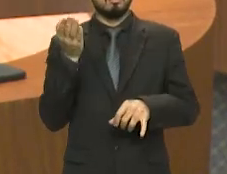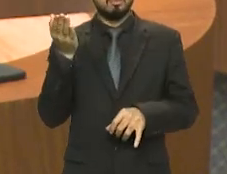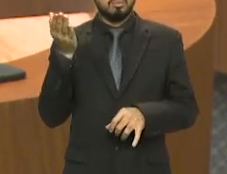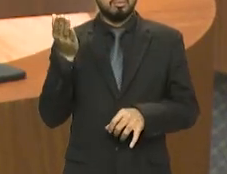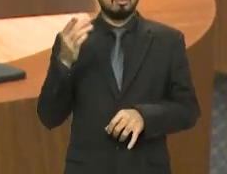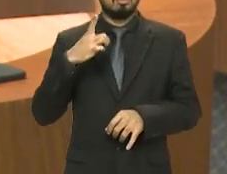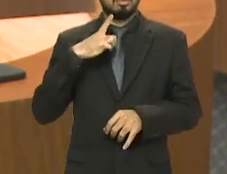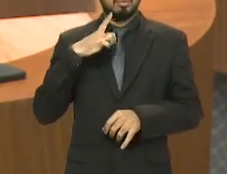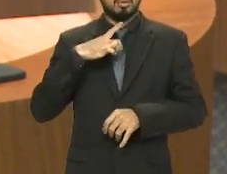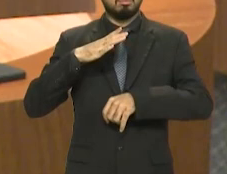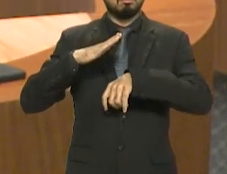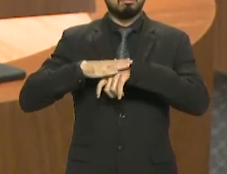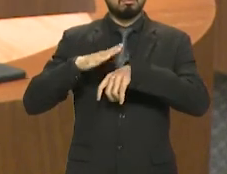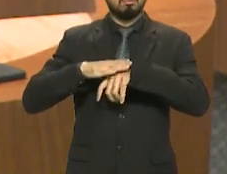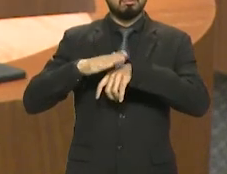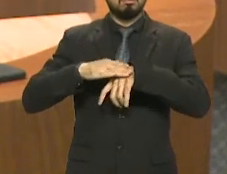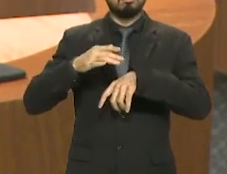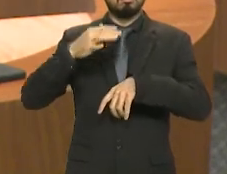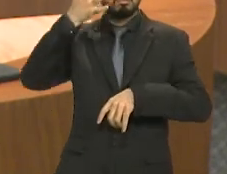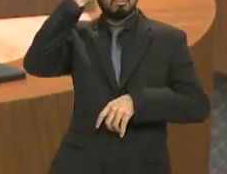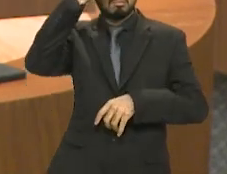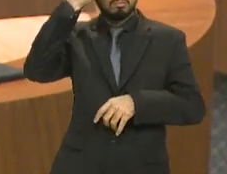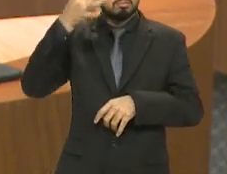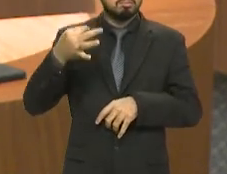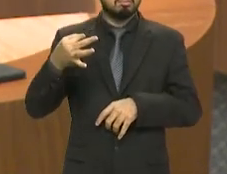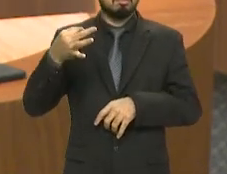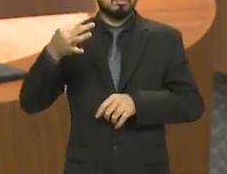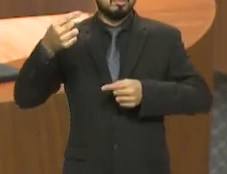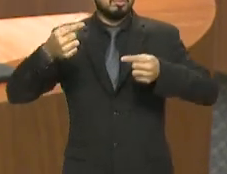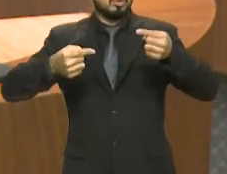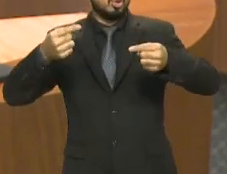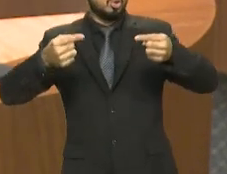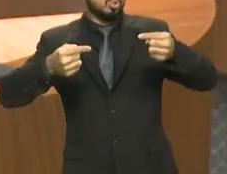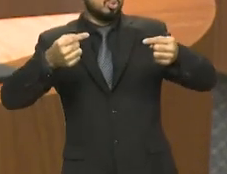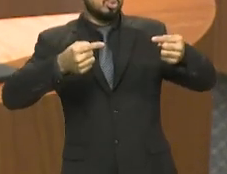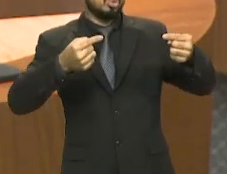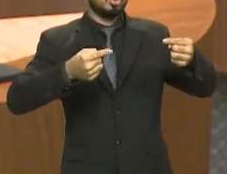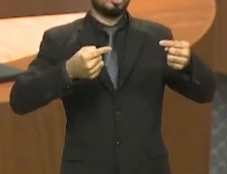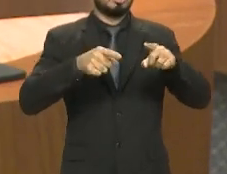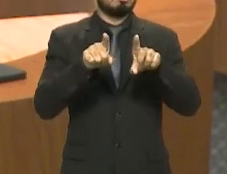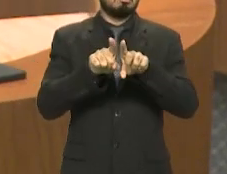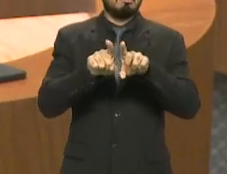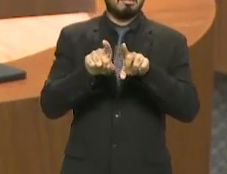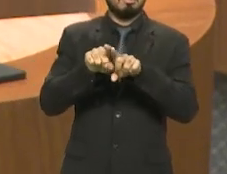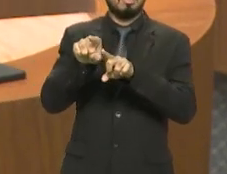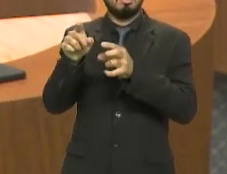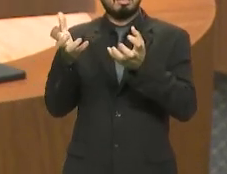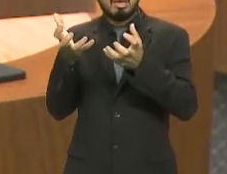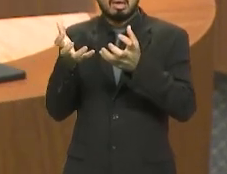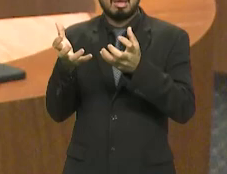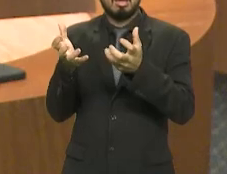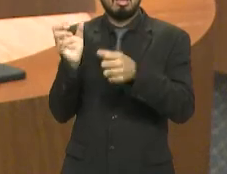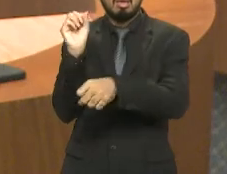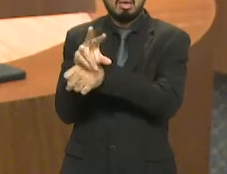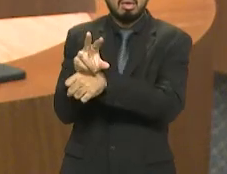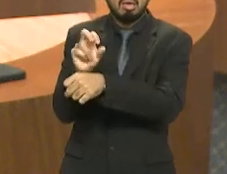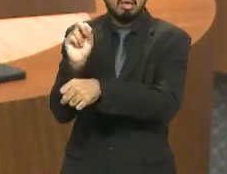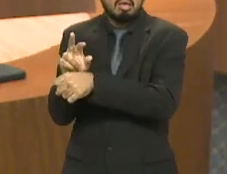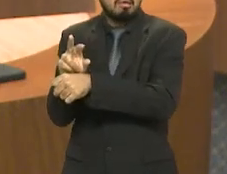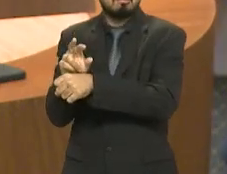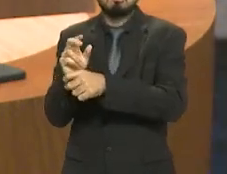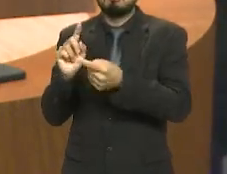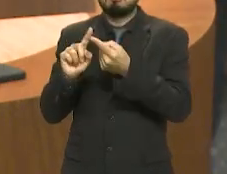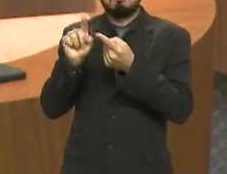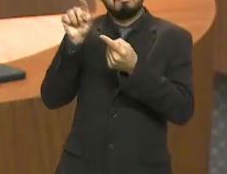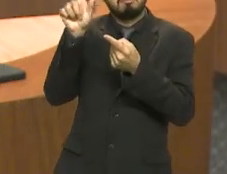discutir, para disputar qualquer cargo dentro desse grupo político. Vossa Excelência tem estatura para ser candidato a